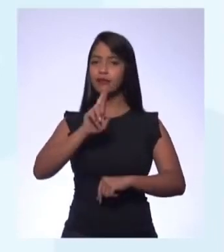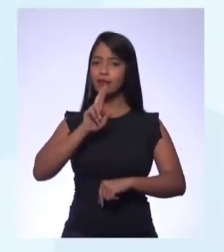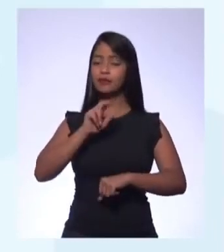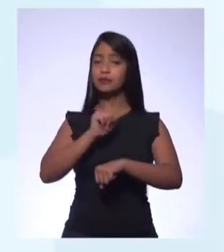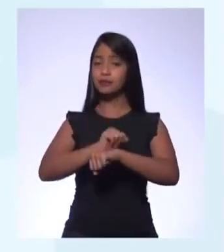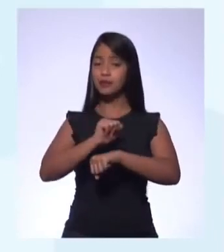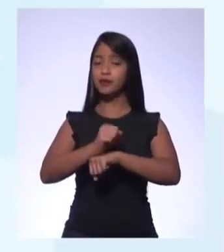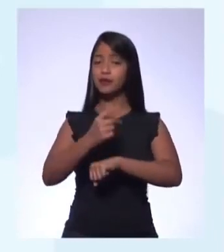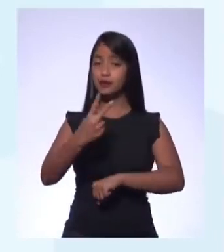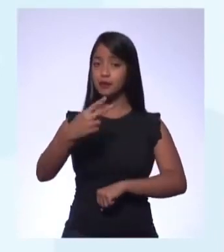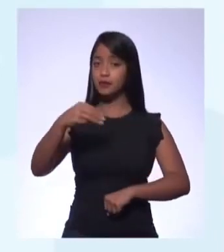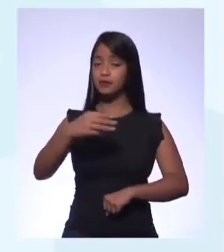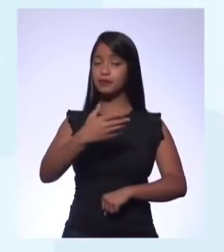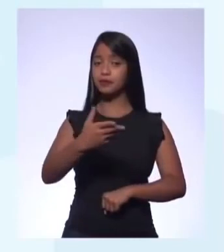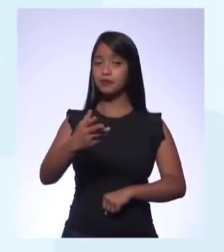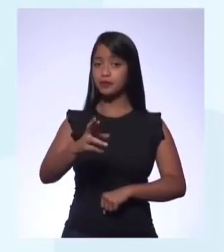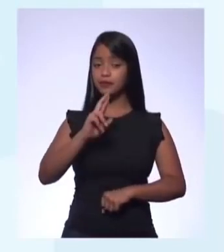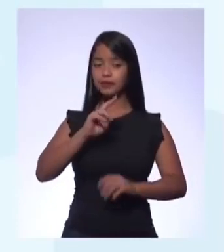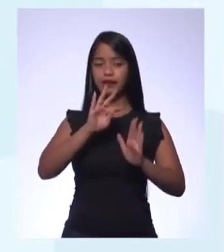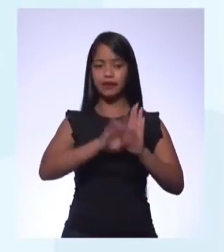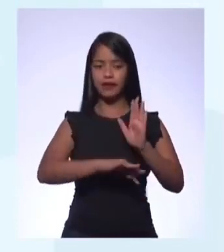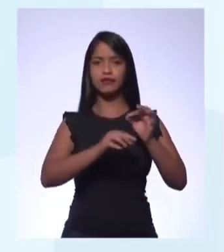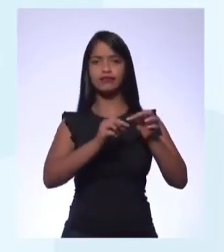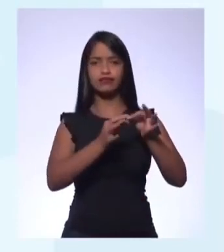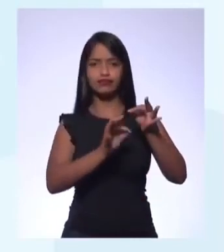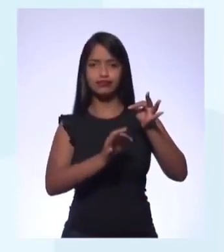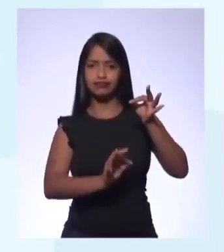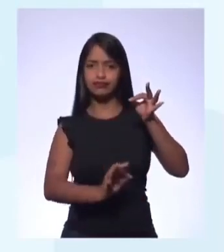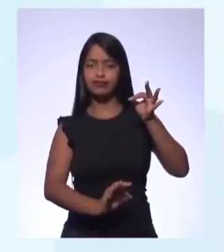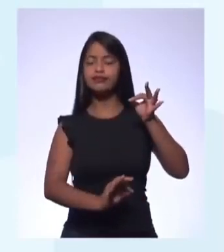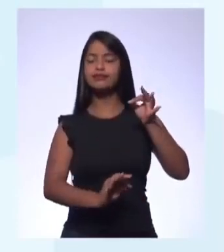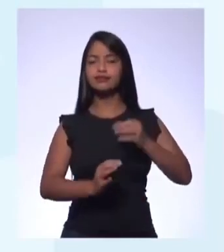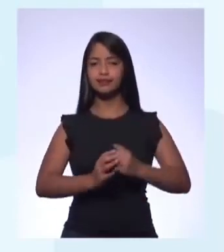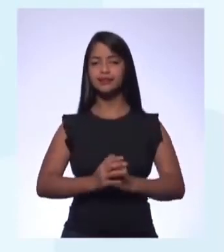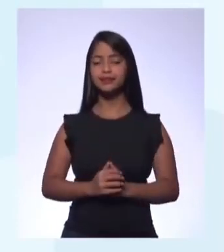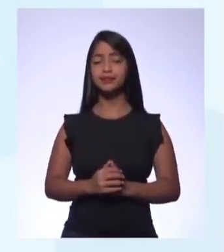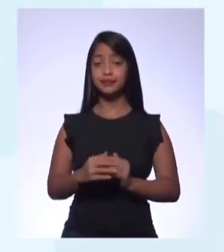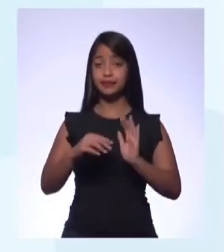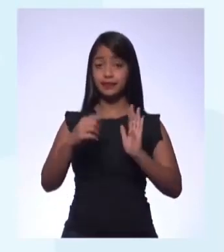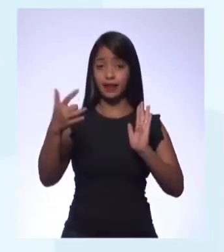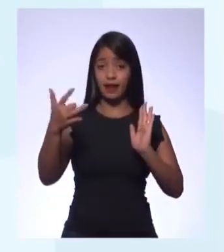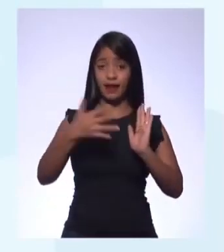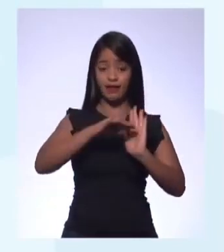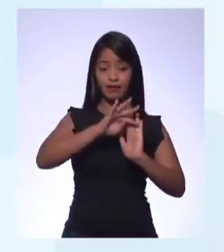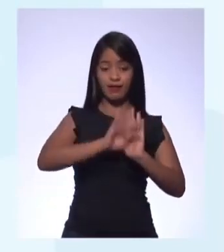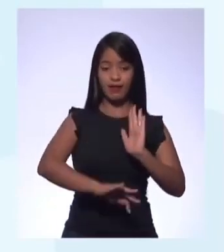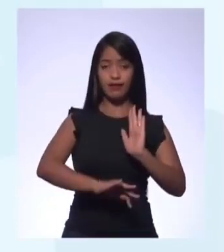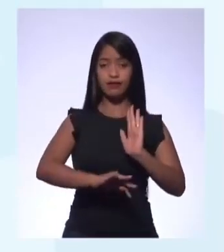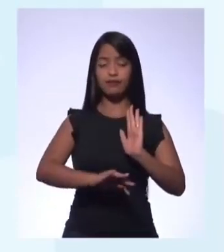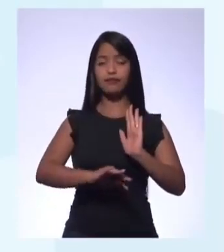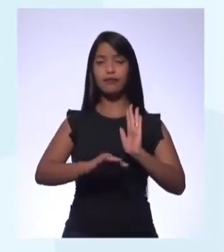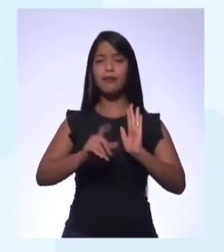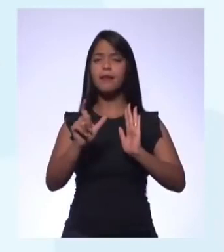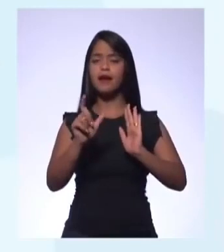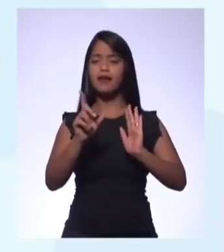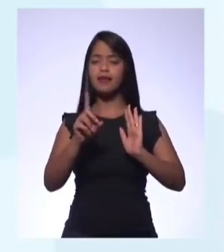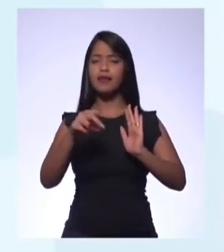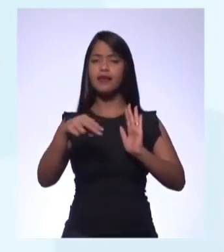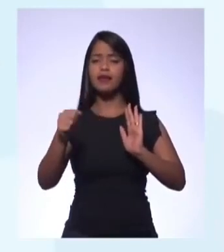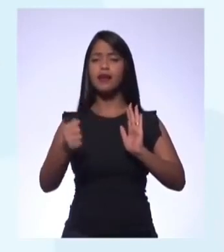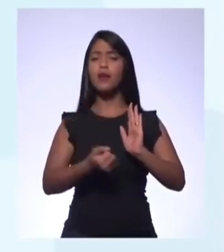essa resposta, porque é um texto grande, né? No texto, se eu não me engano, aparece 5 vezes a palavra